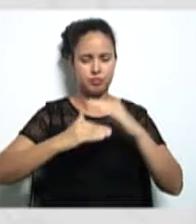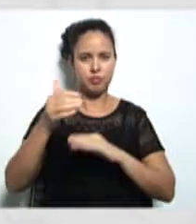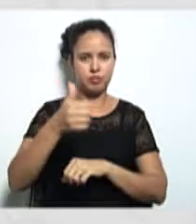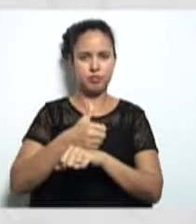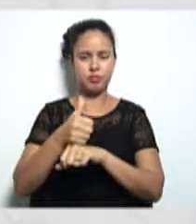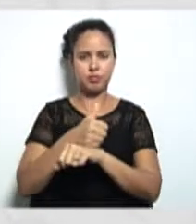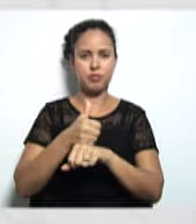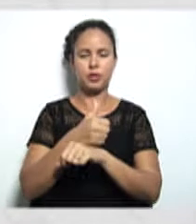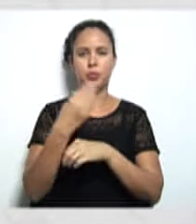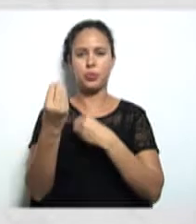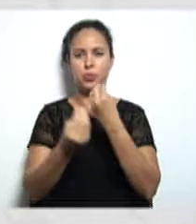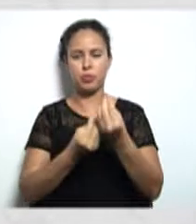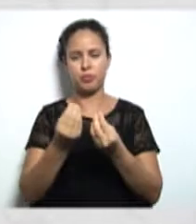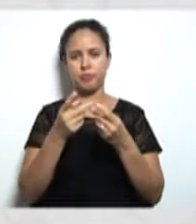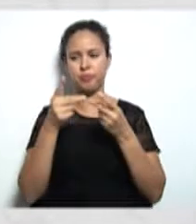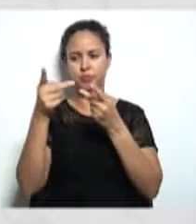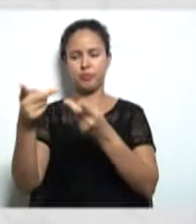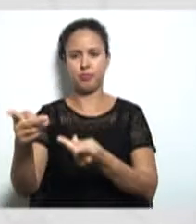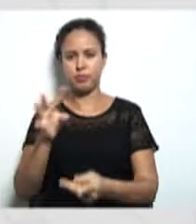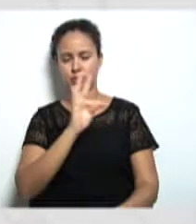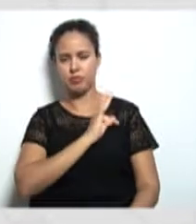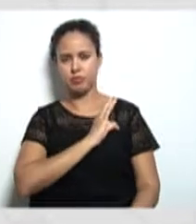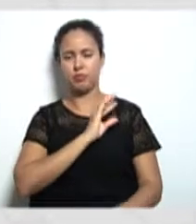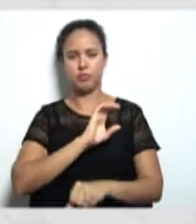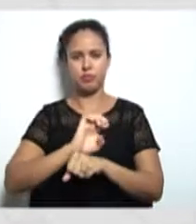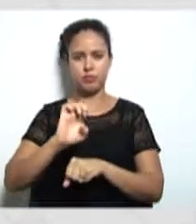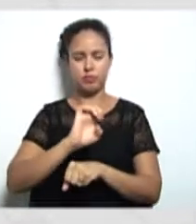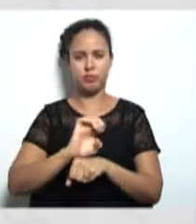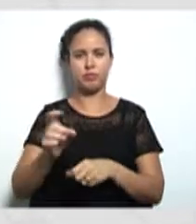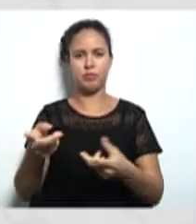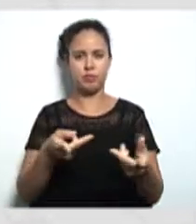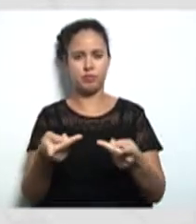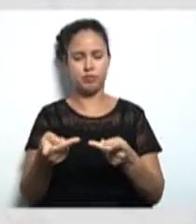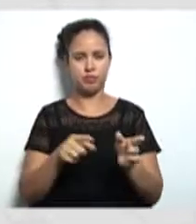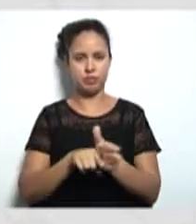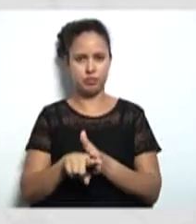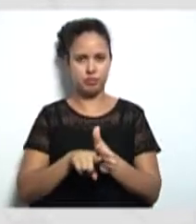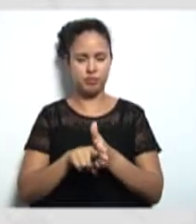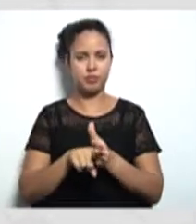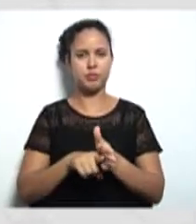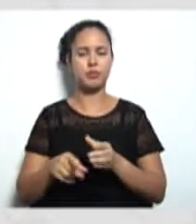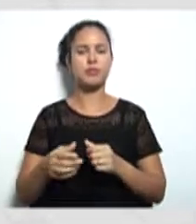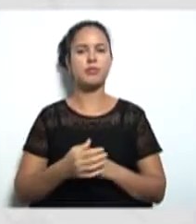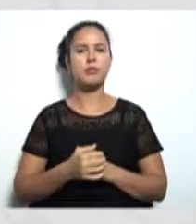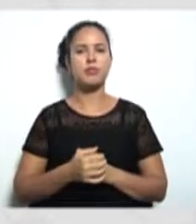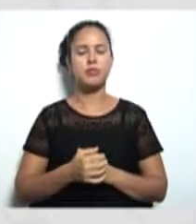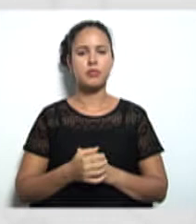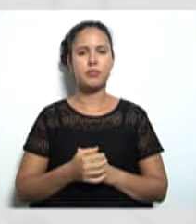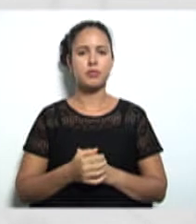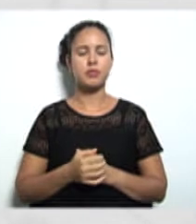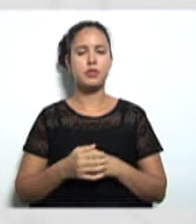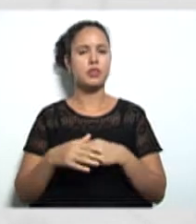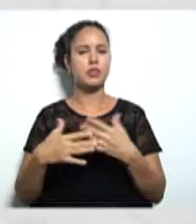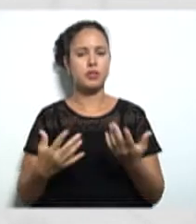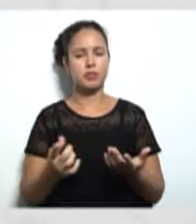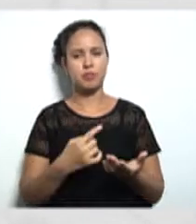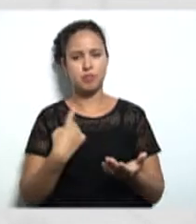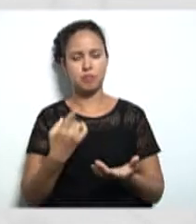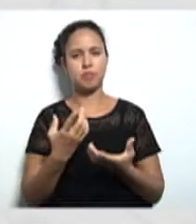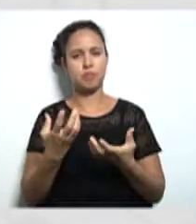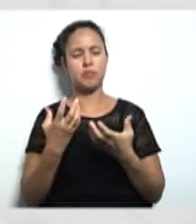visita técnica, estágio e projeto de pesquisa. Então, nós queremos